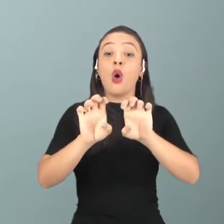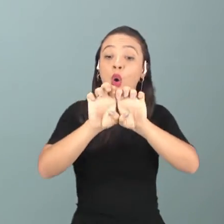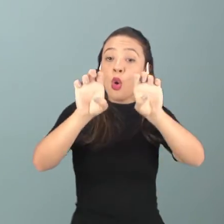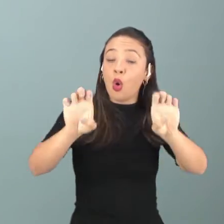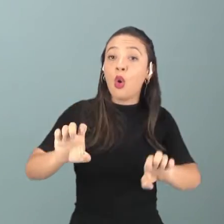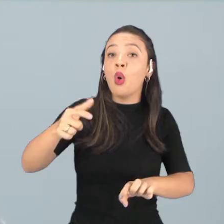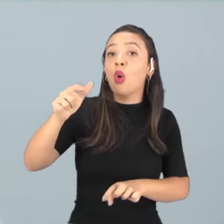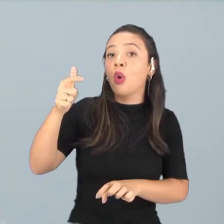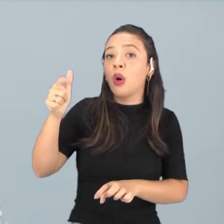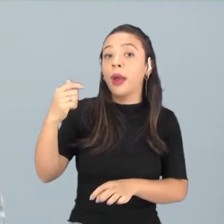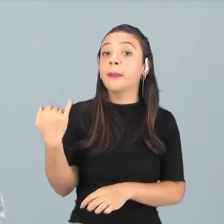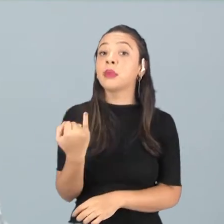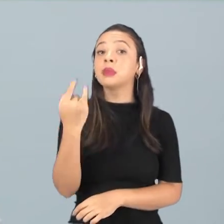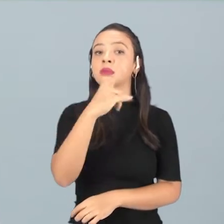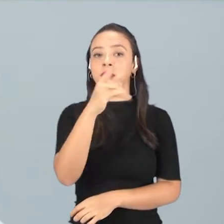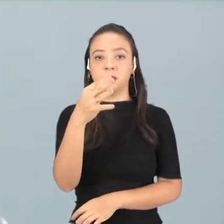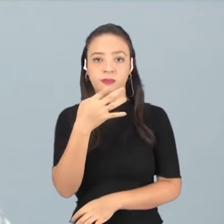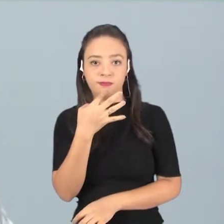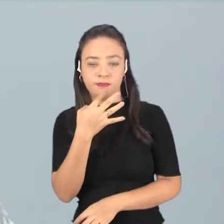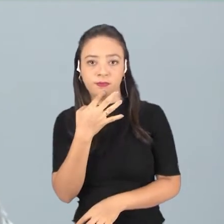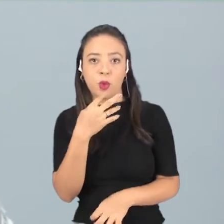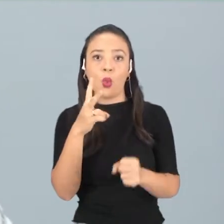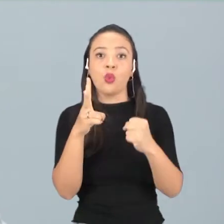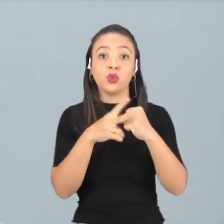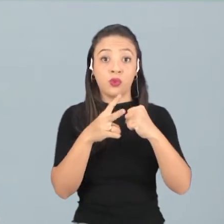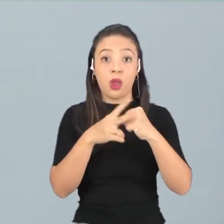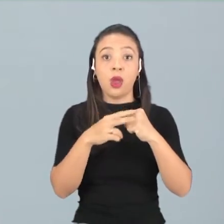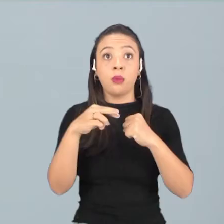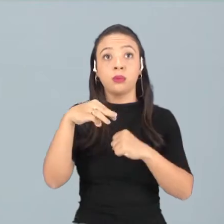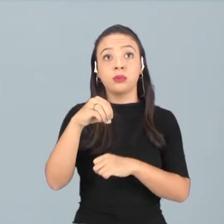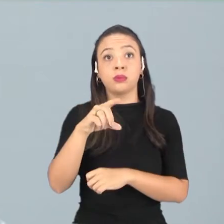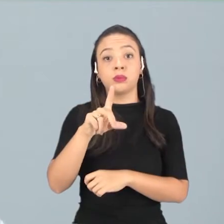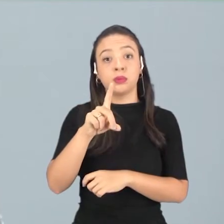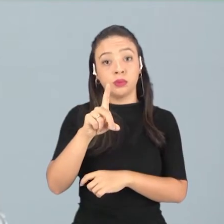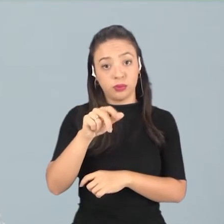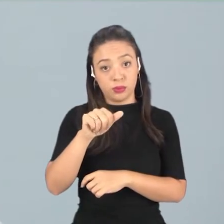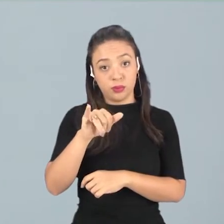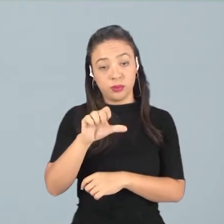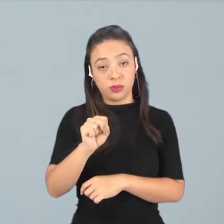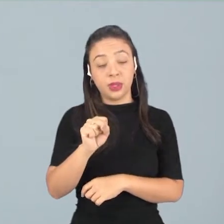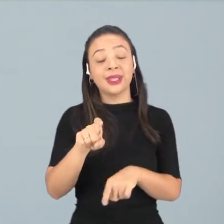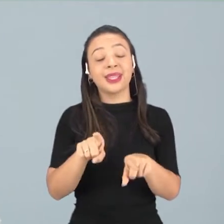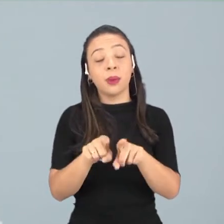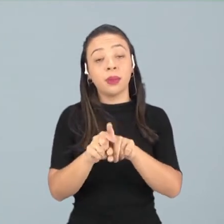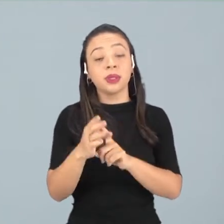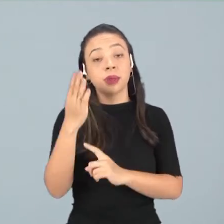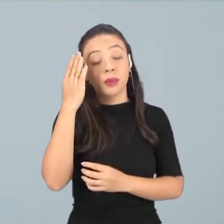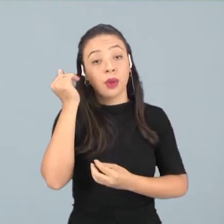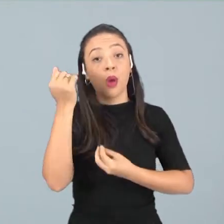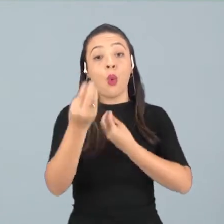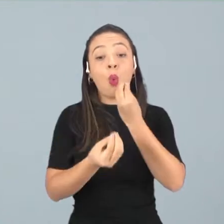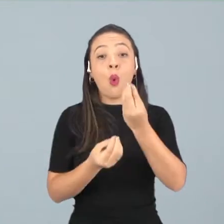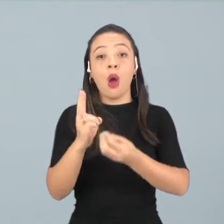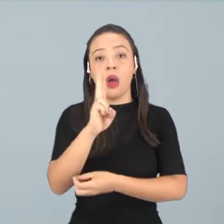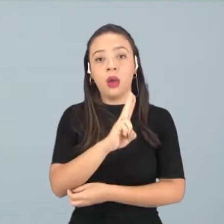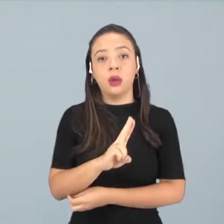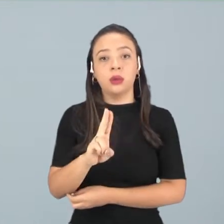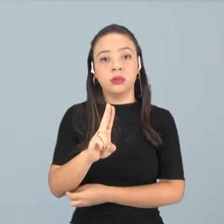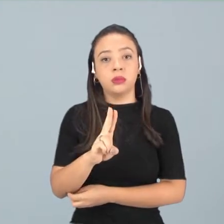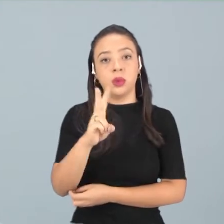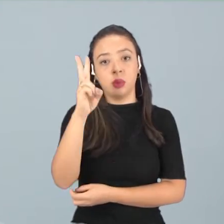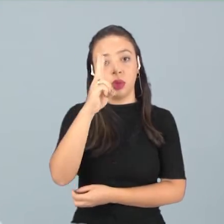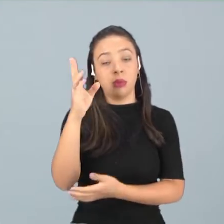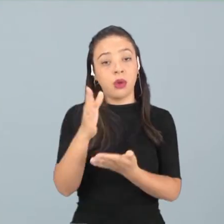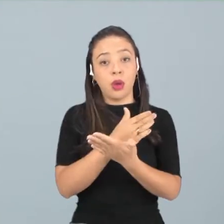É importante vocês conhecerem os verbos modais, né, e saberem usá-los. Então vamos relembrar alguns dos verbos modais que